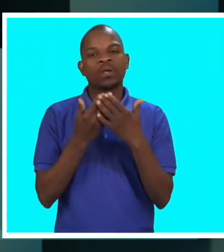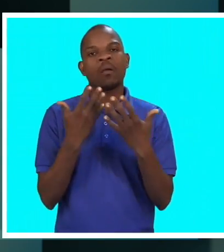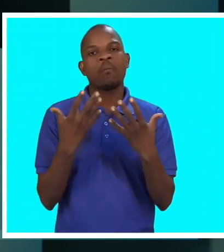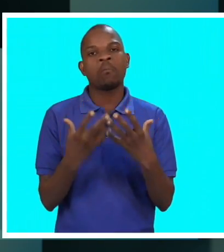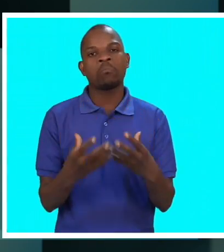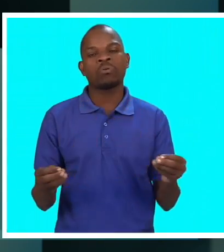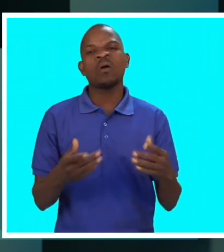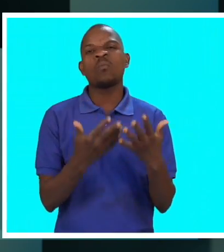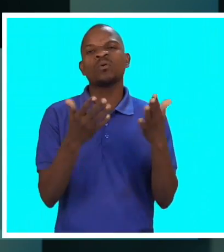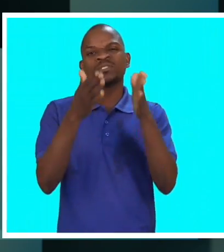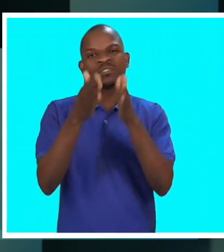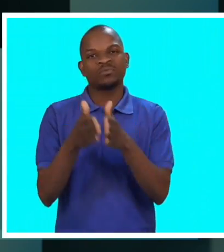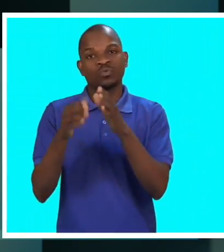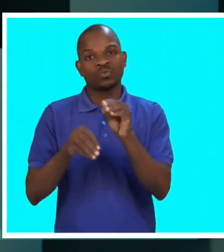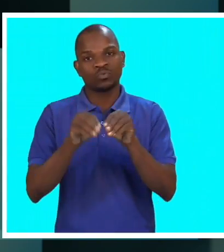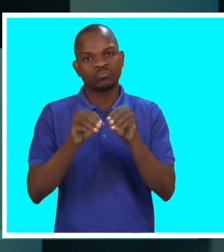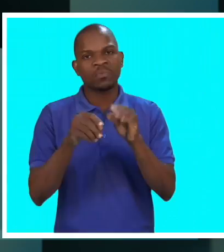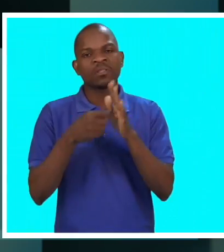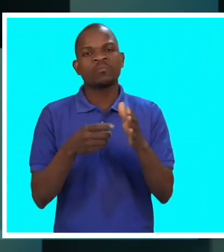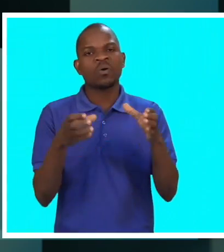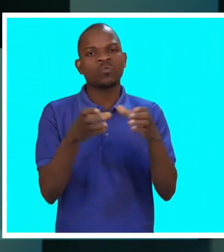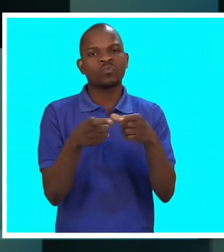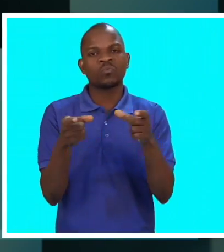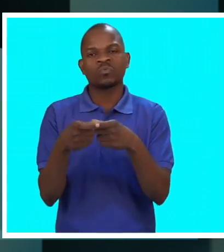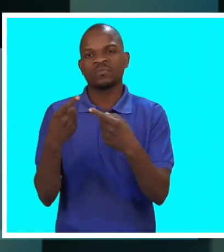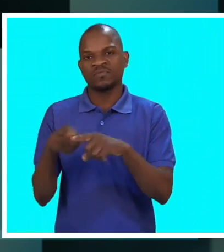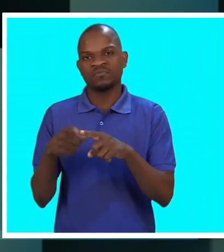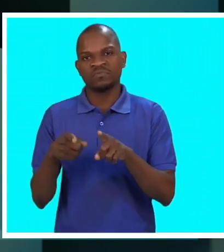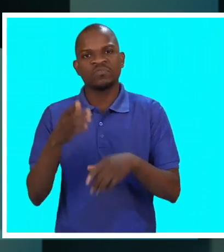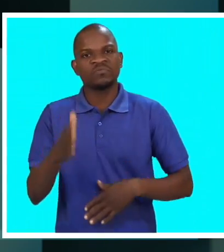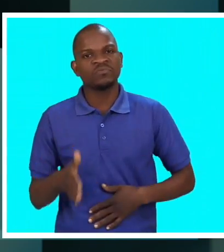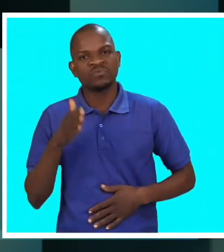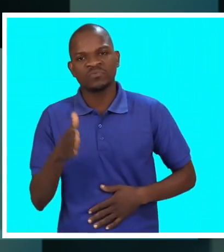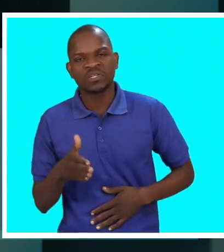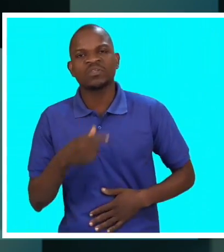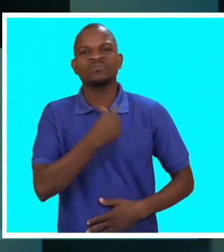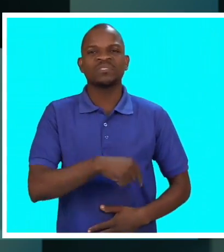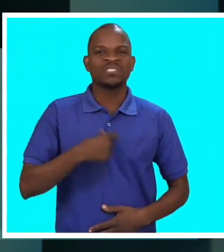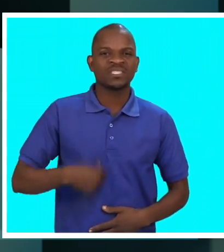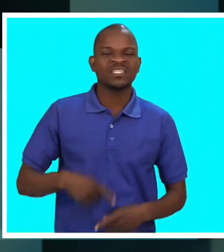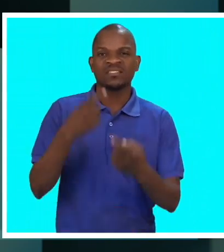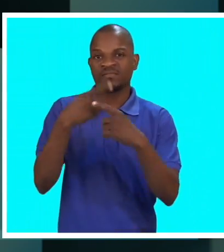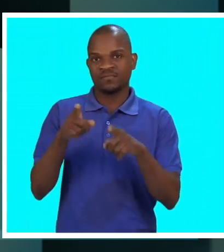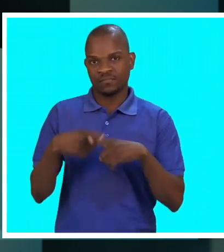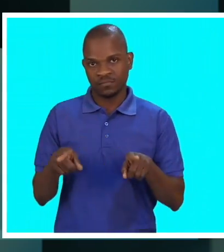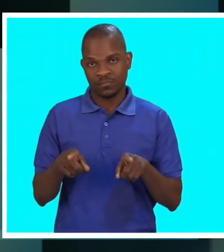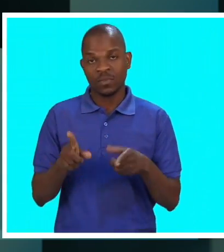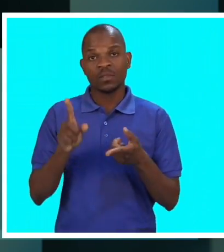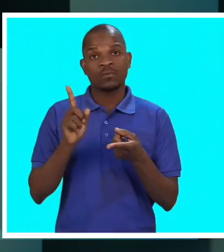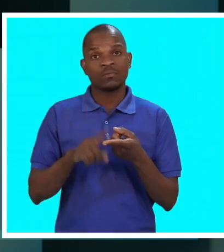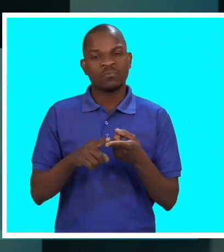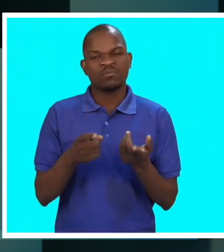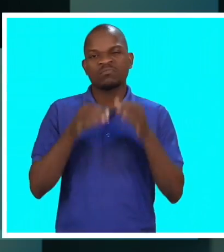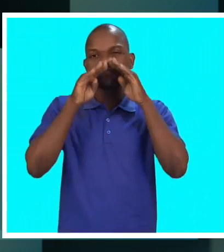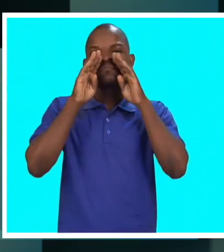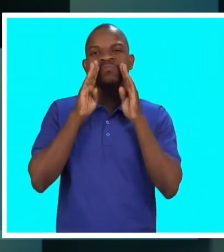com o próprio Ferroviário o próprio Machacan e a academia de Márcio Coluna e